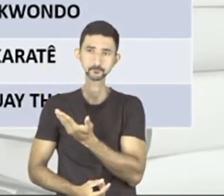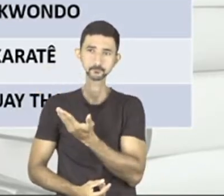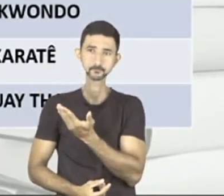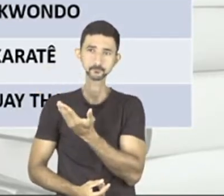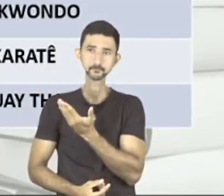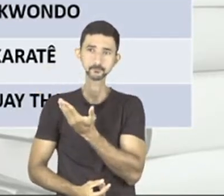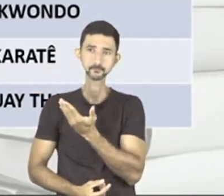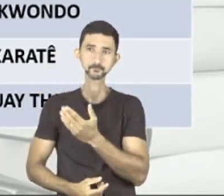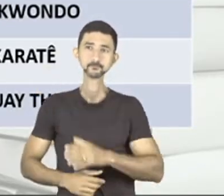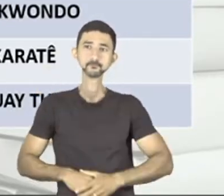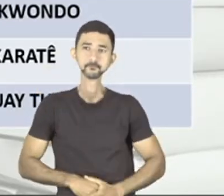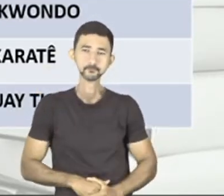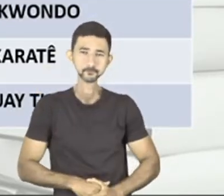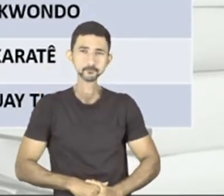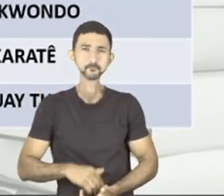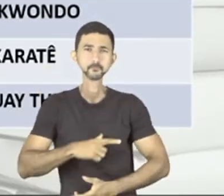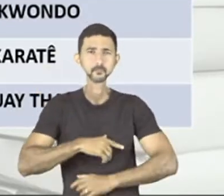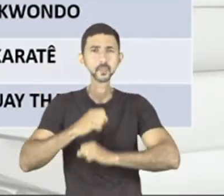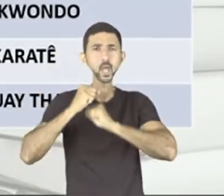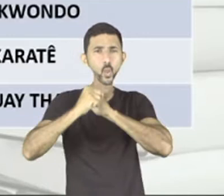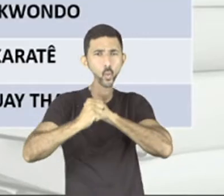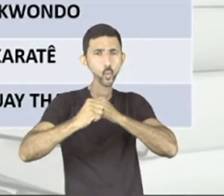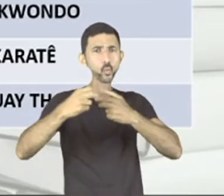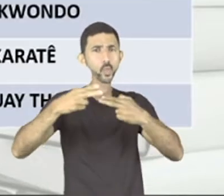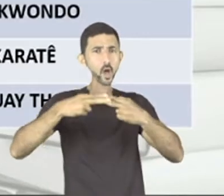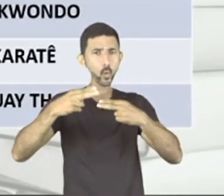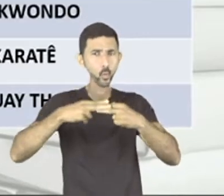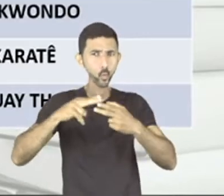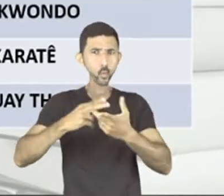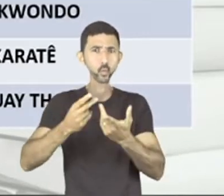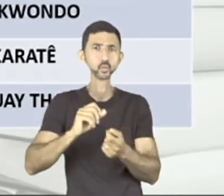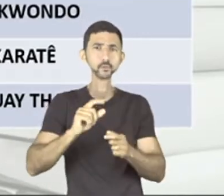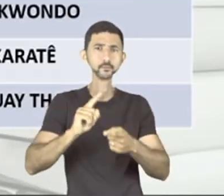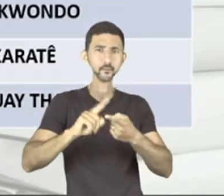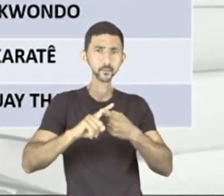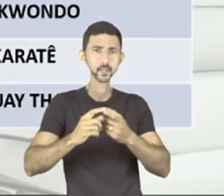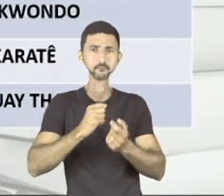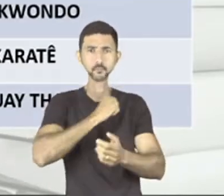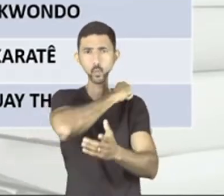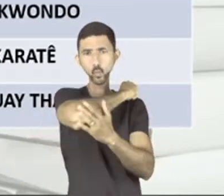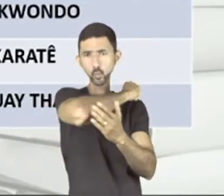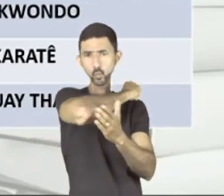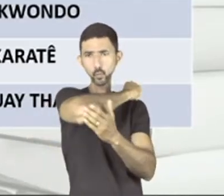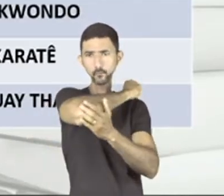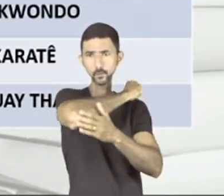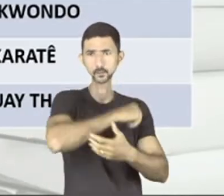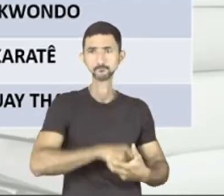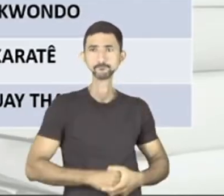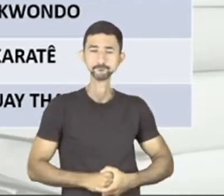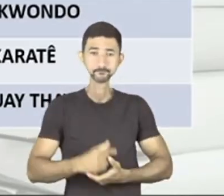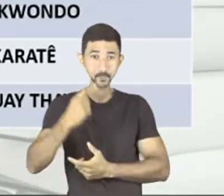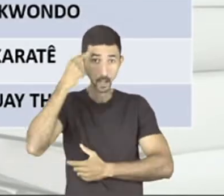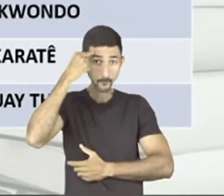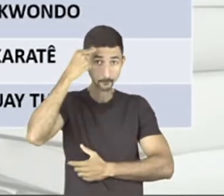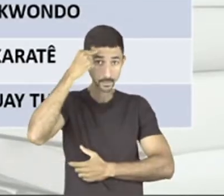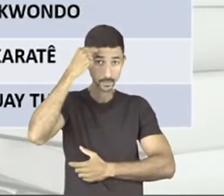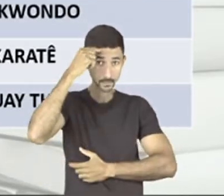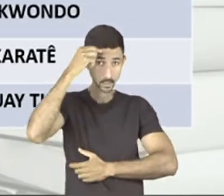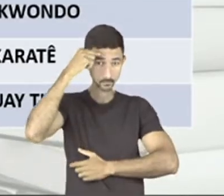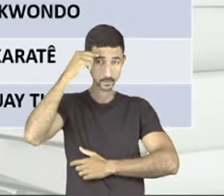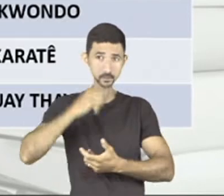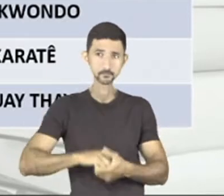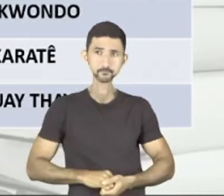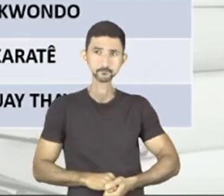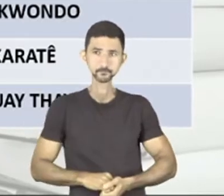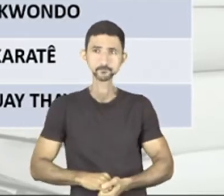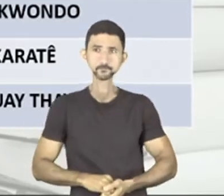thai. Lembrando que existem lutas que utilizam também, como vimos acima, o cotovelo e a cabeça, né? Temos aí o Muay